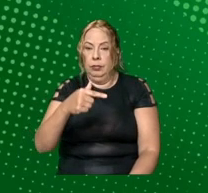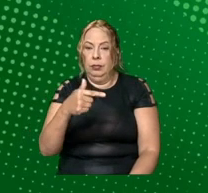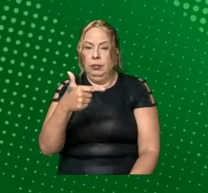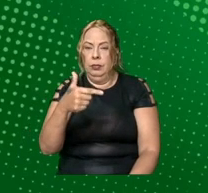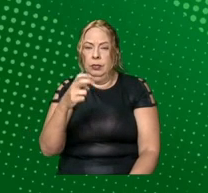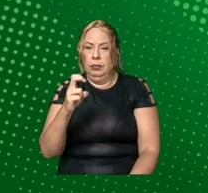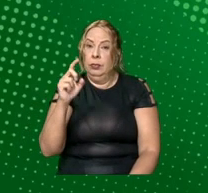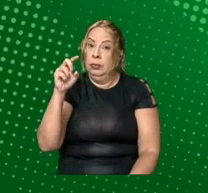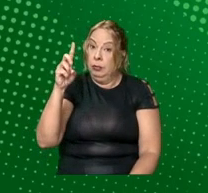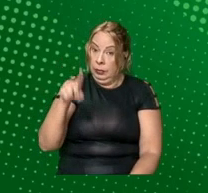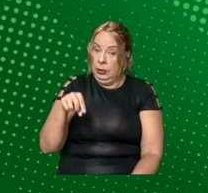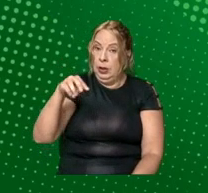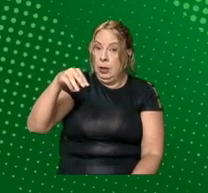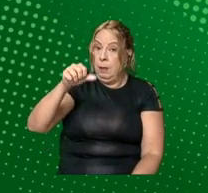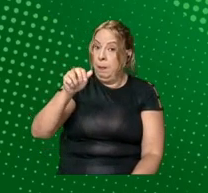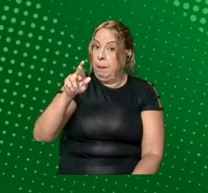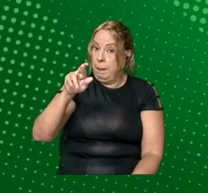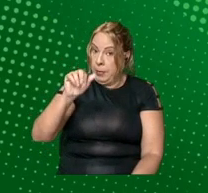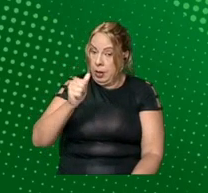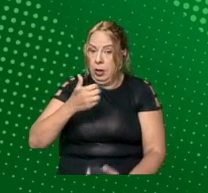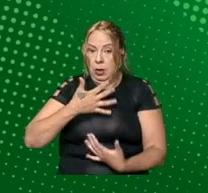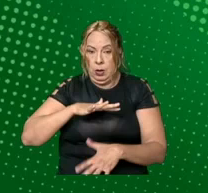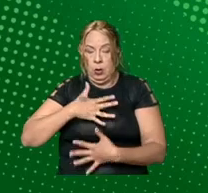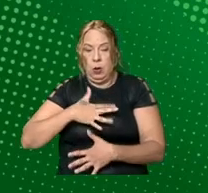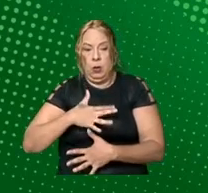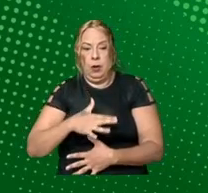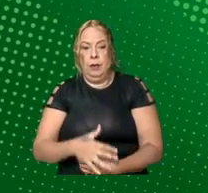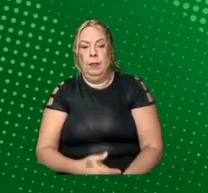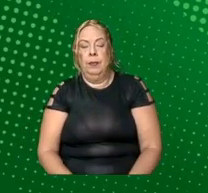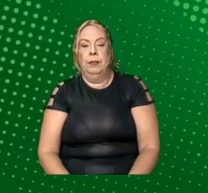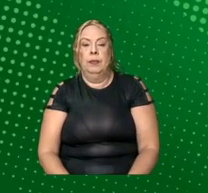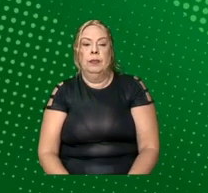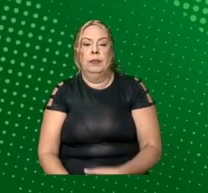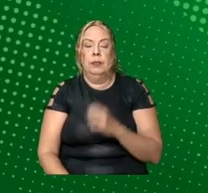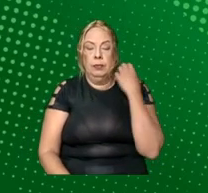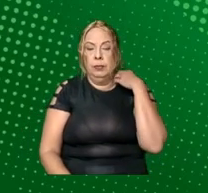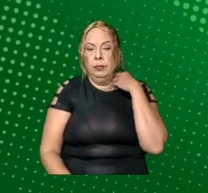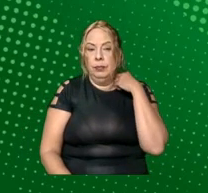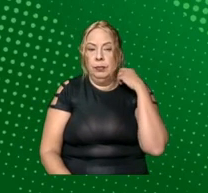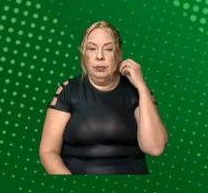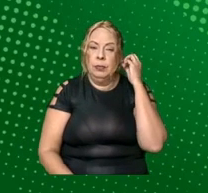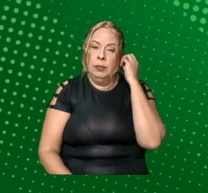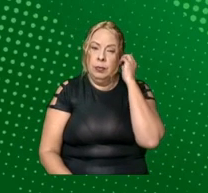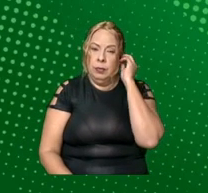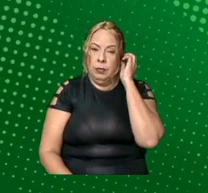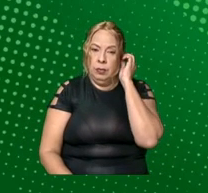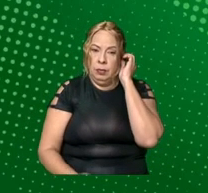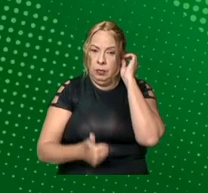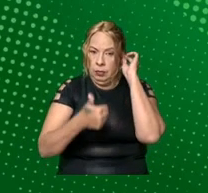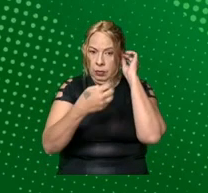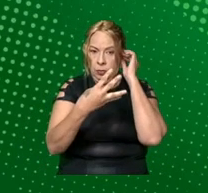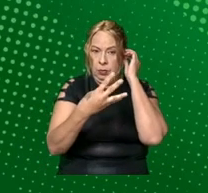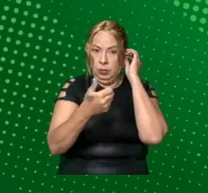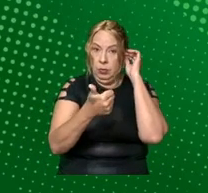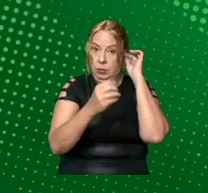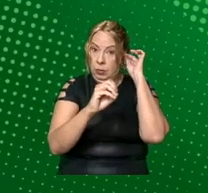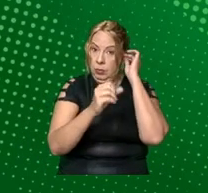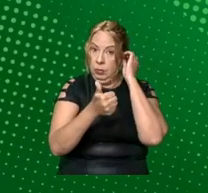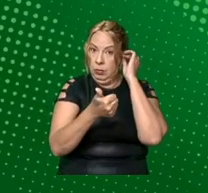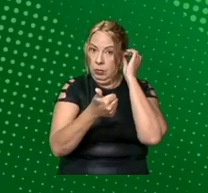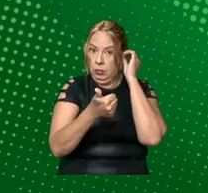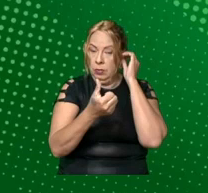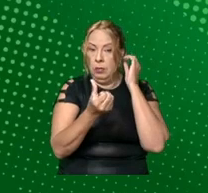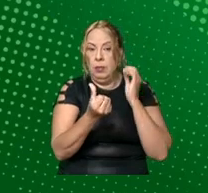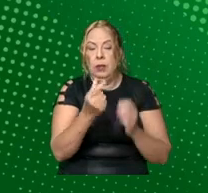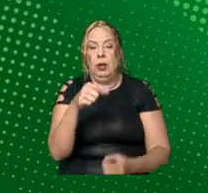049725, a Maria Cícera de Glória, adquiriu com a Fani, Pé Quente, Regional Glória, viu? R$500 chegando para